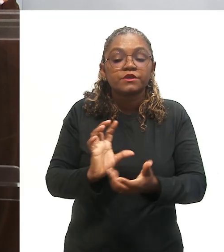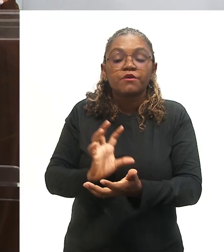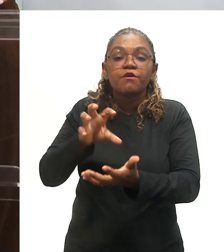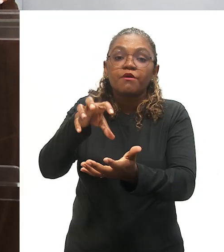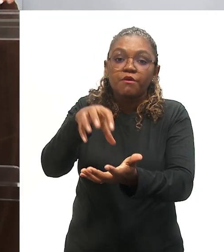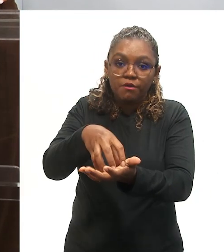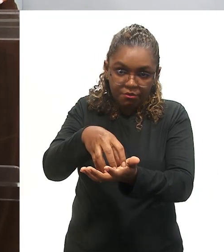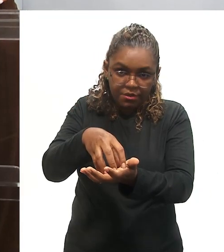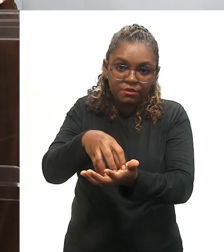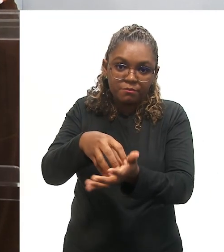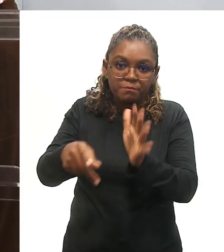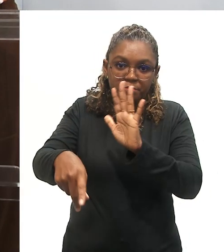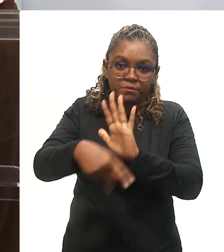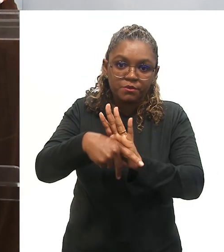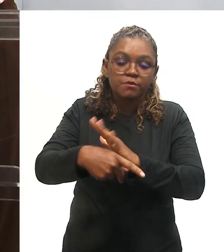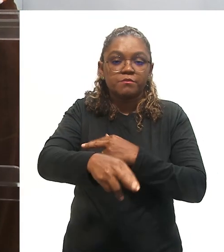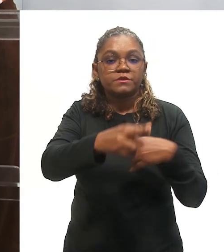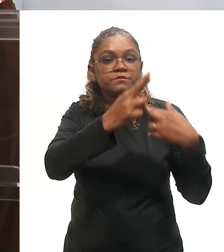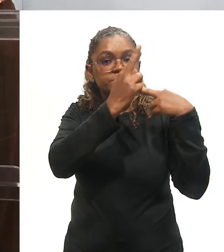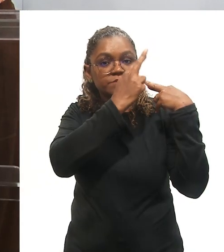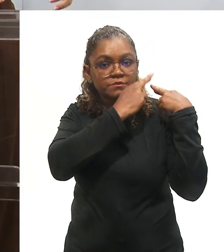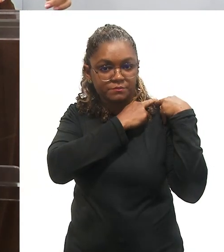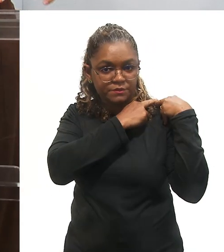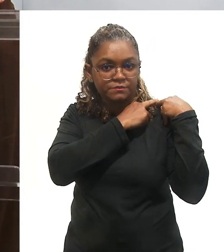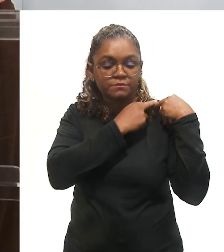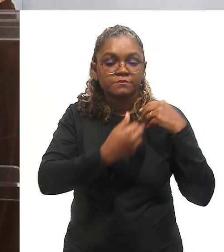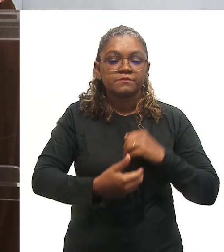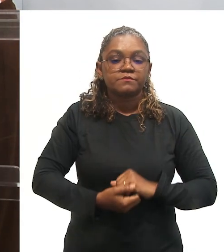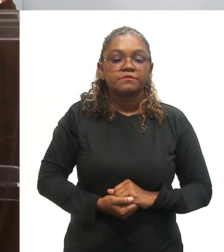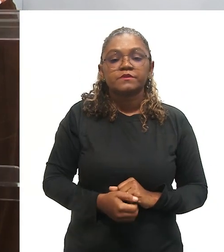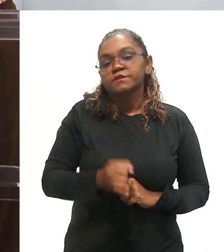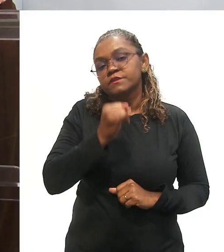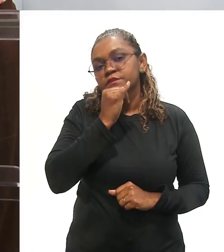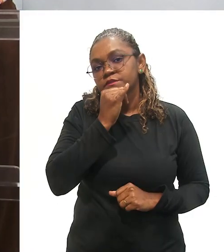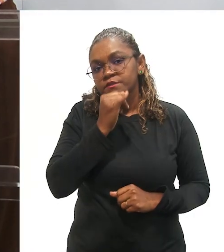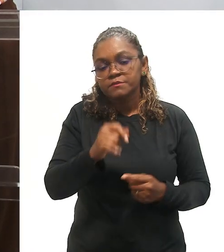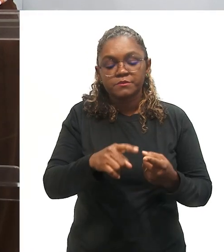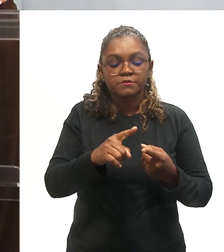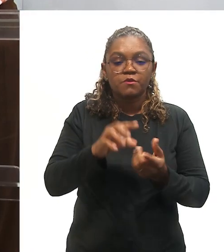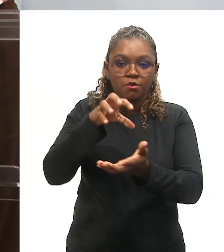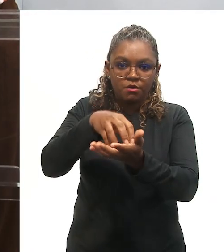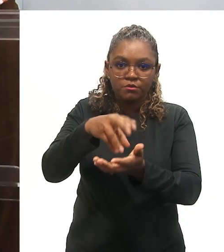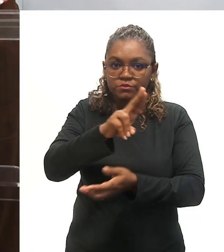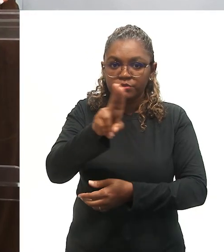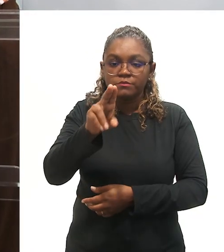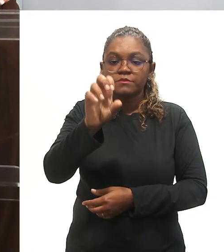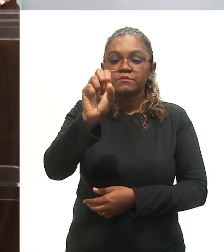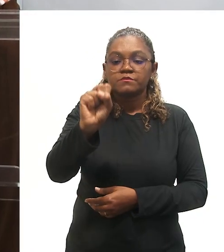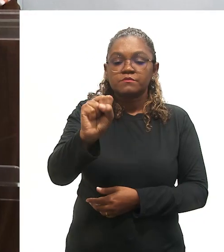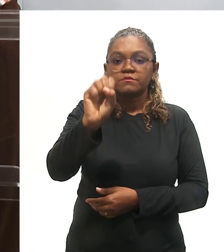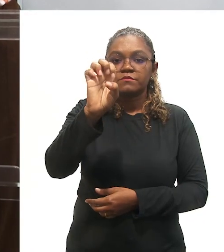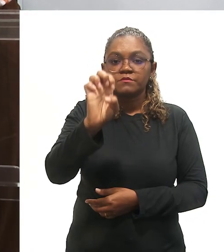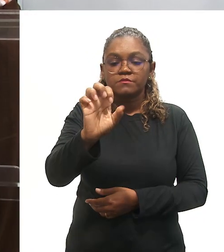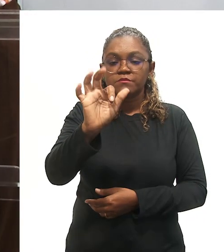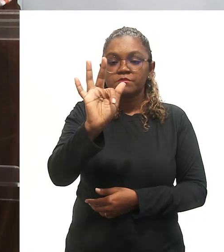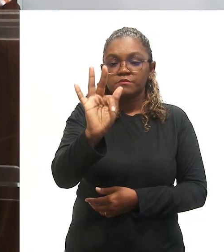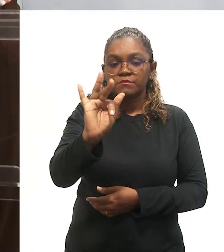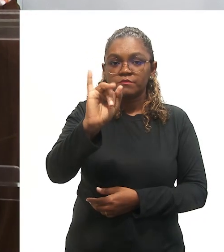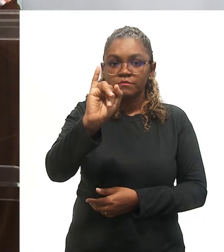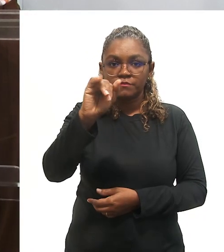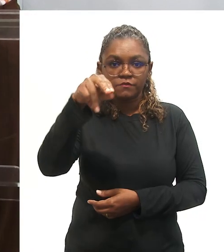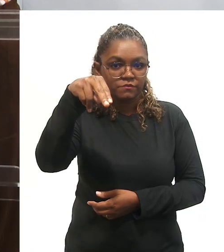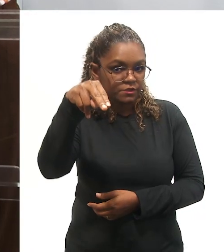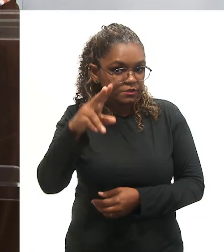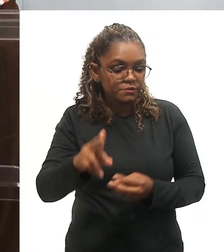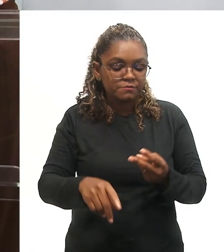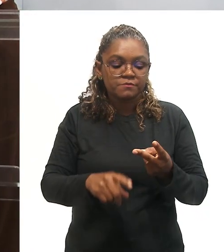órgãos competentes, como CEFIM, Controladoria, posso citar também a